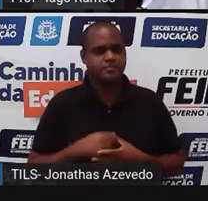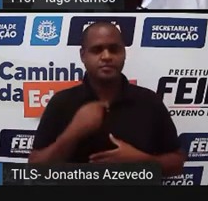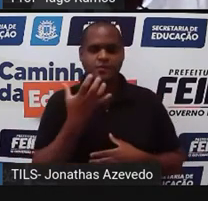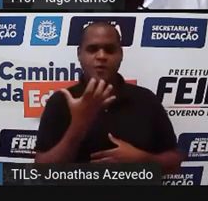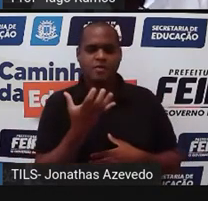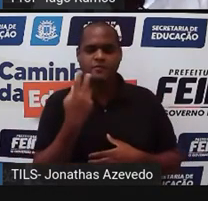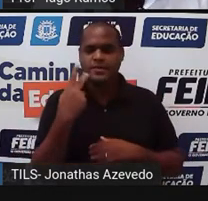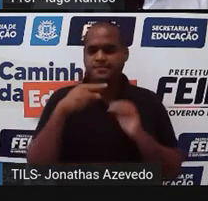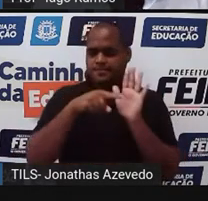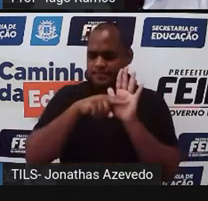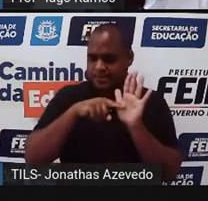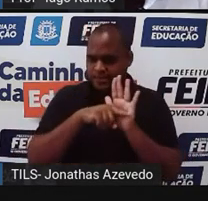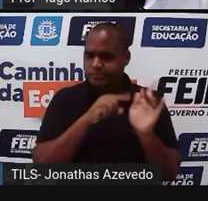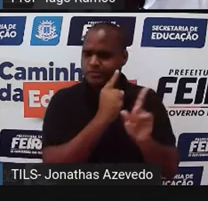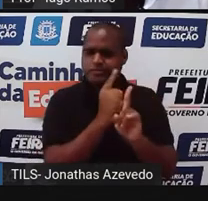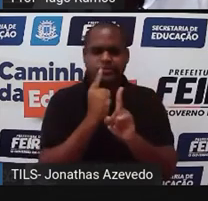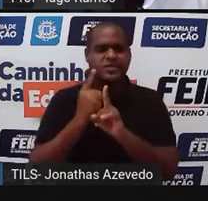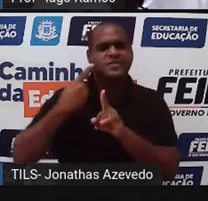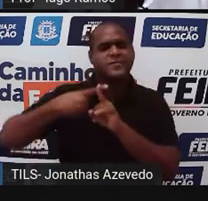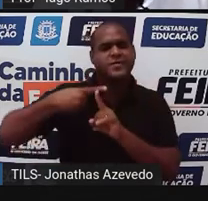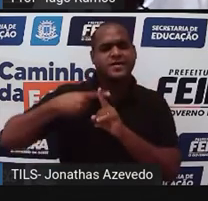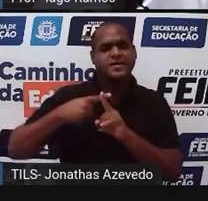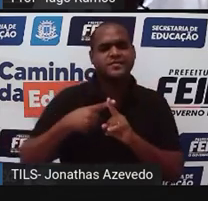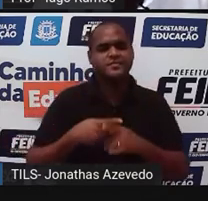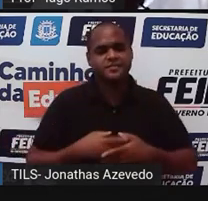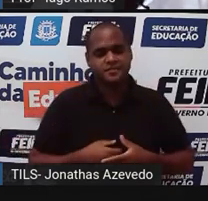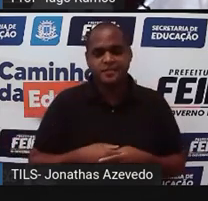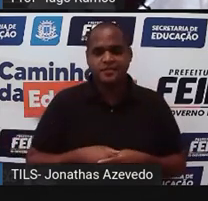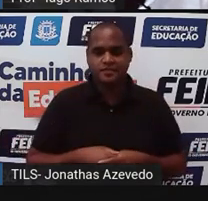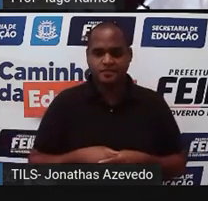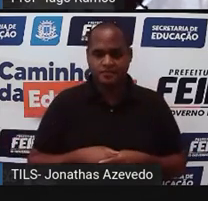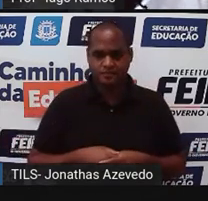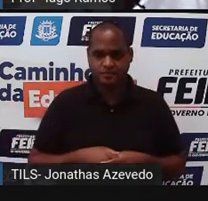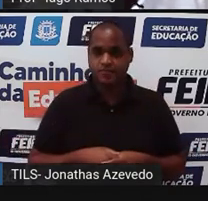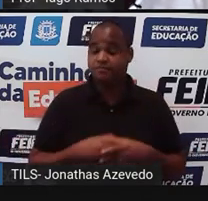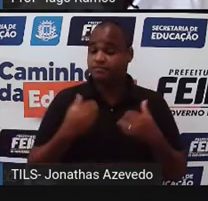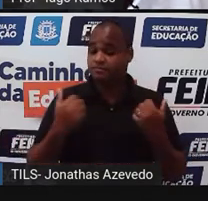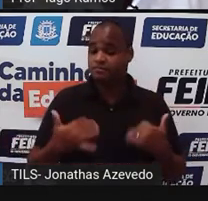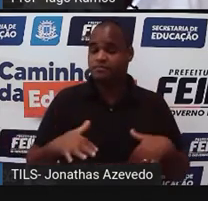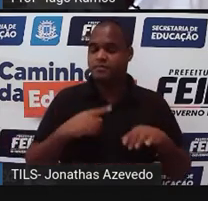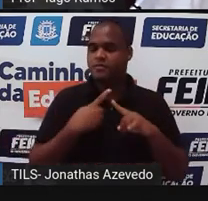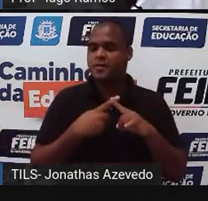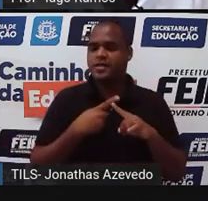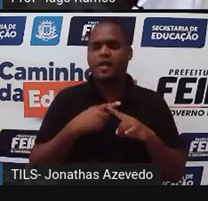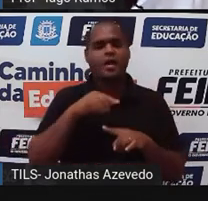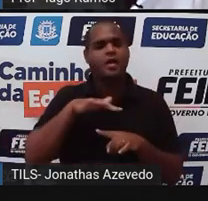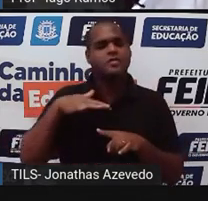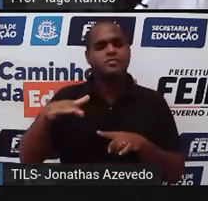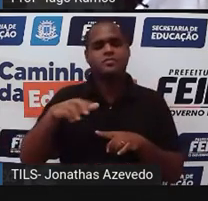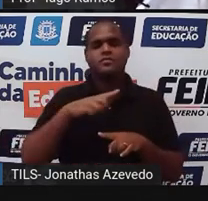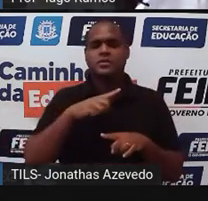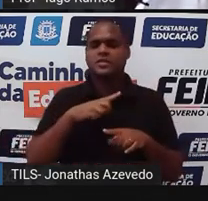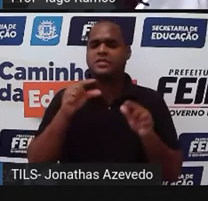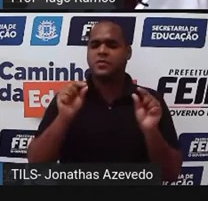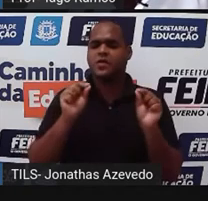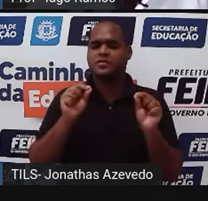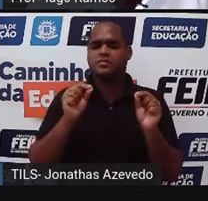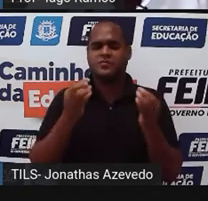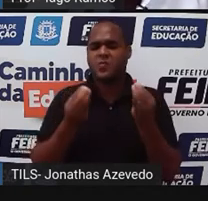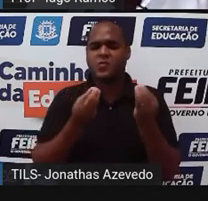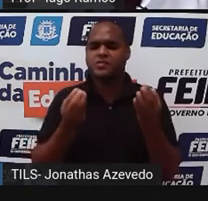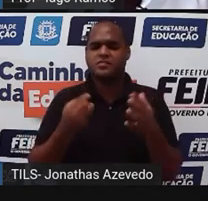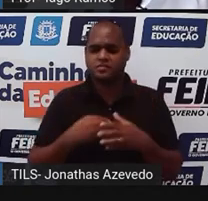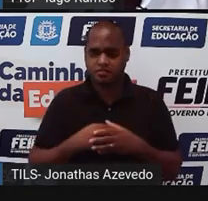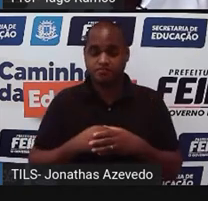agora por quê que é dessa forma tá vamos entender por que que se calcula a área de triângulo desse jeito só que para gente